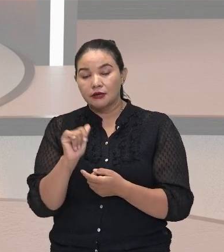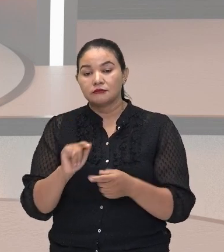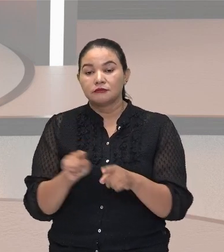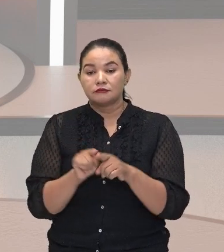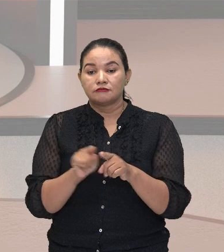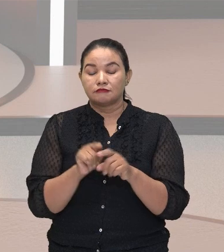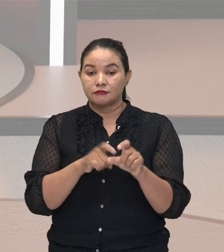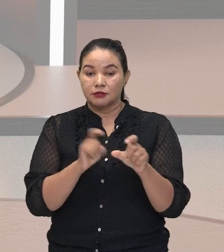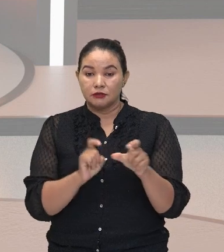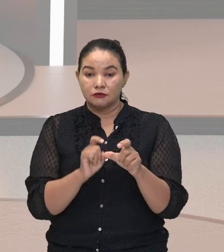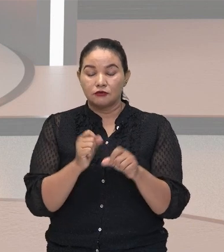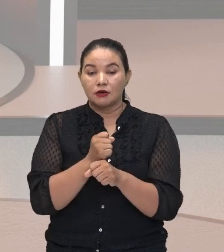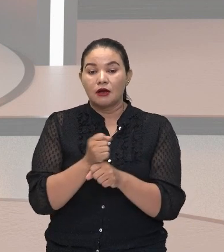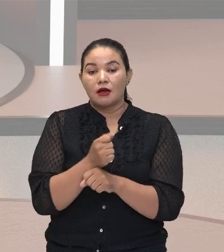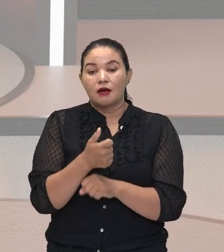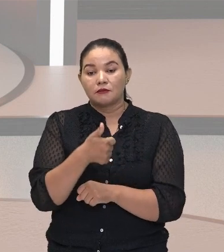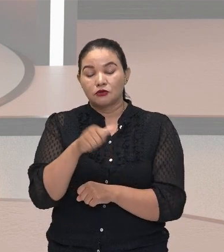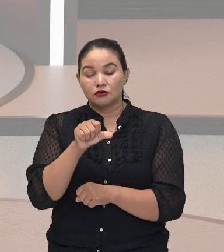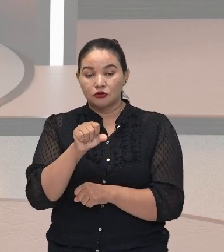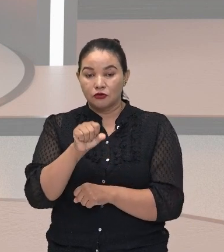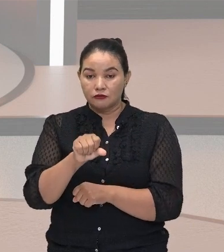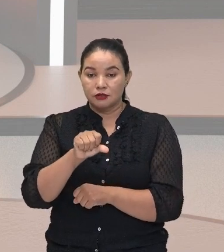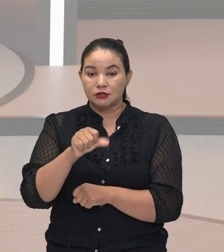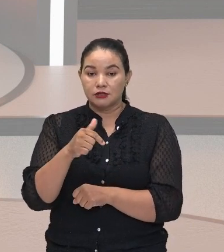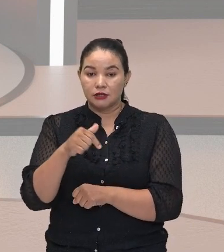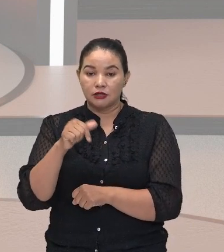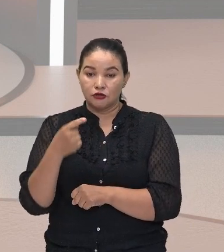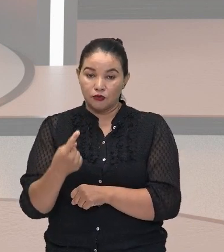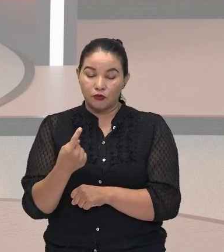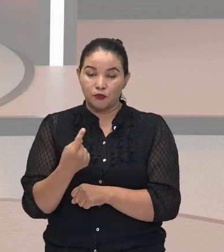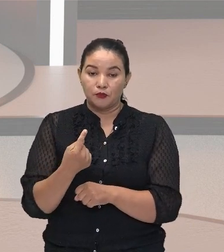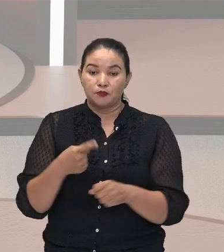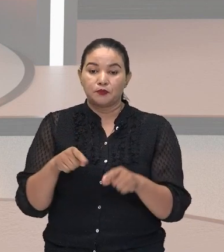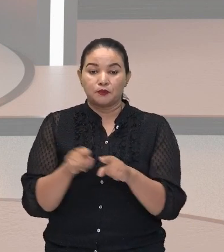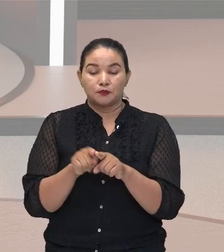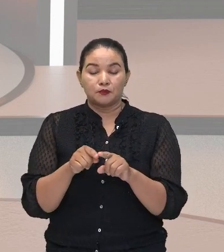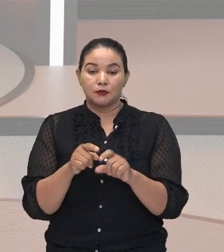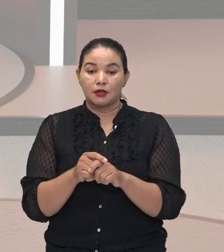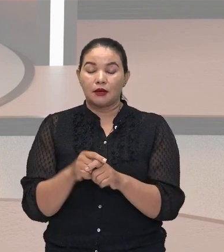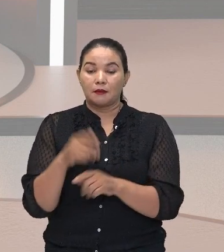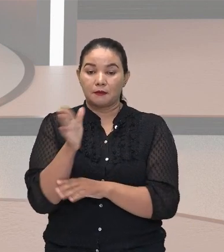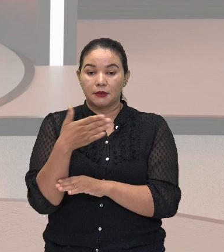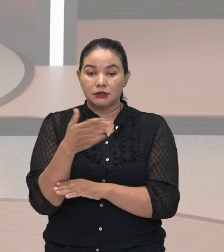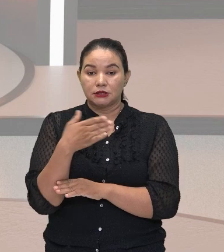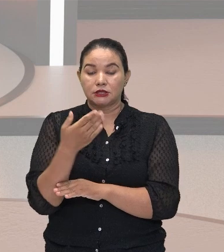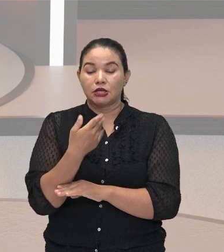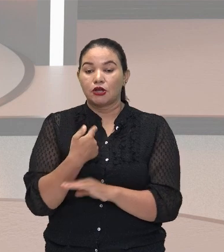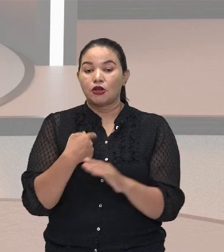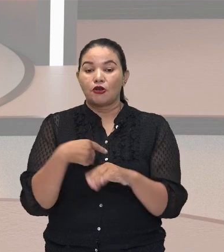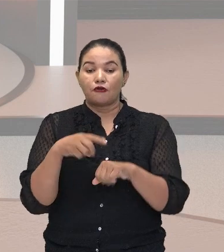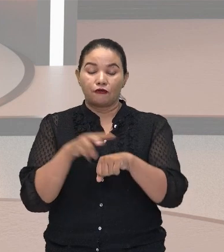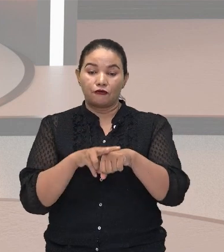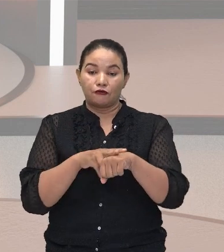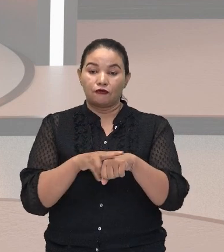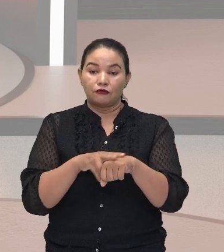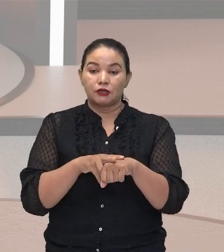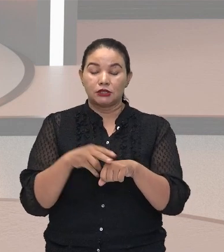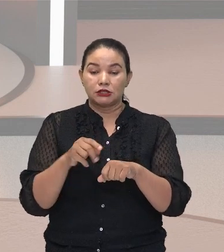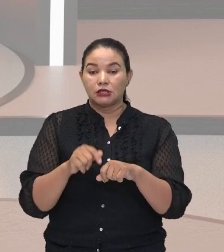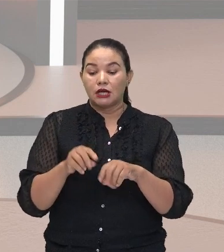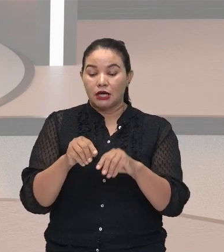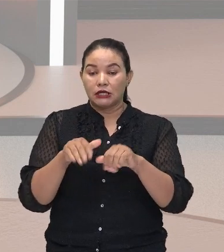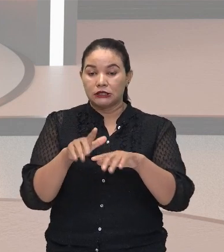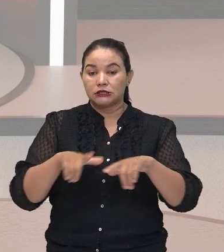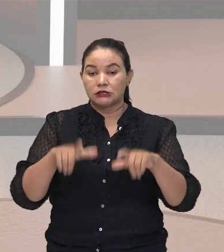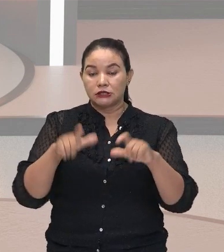de 1971 do Paquistão. Aqui a bandeira, esse verde, vai representar as terras exuberantes